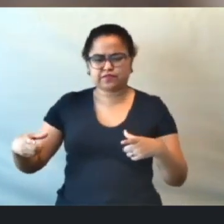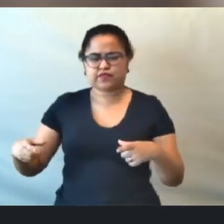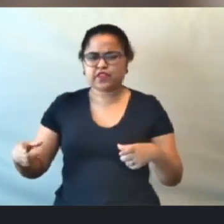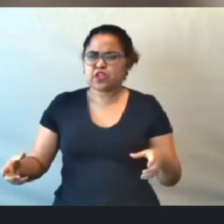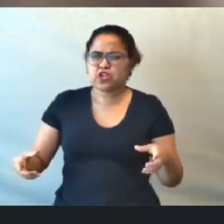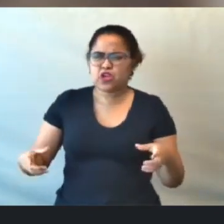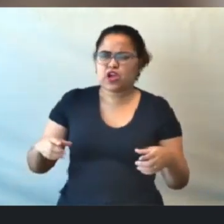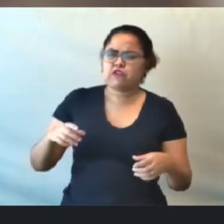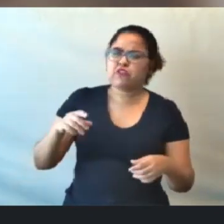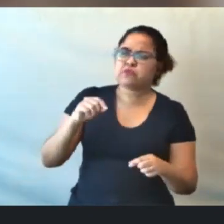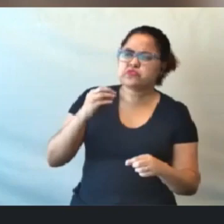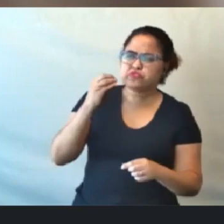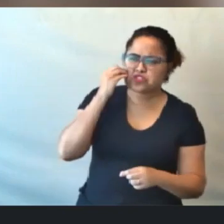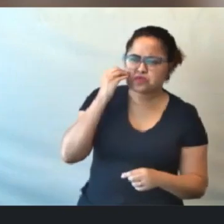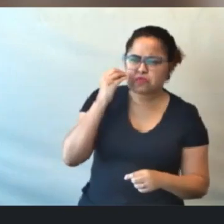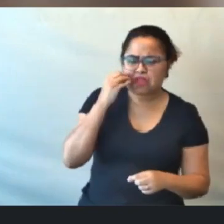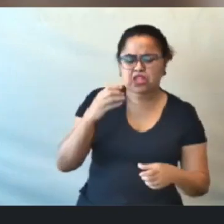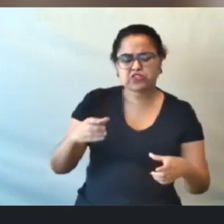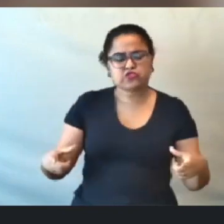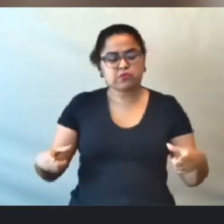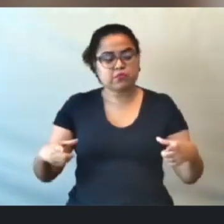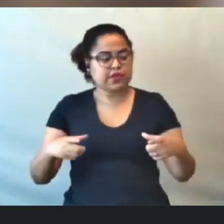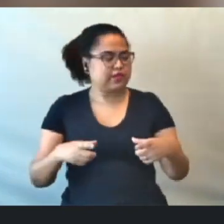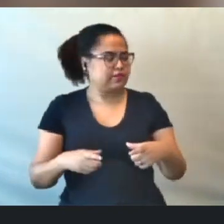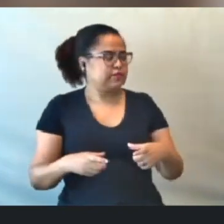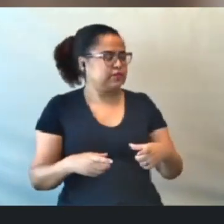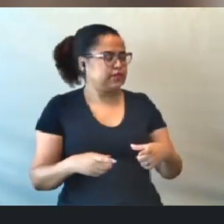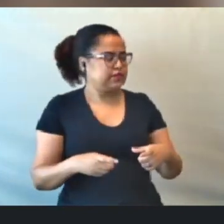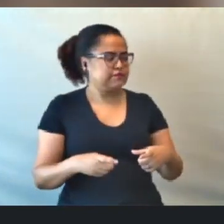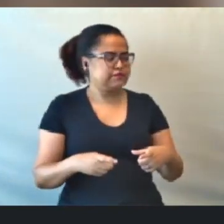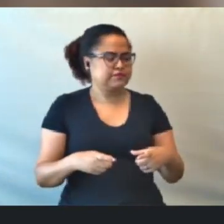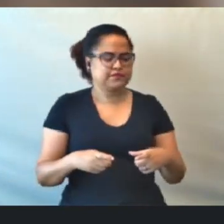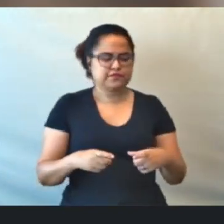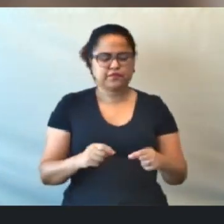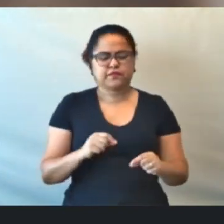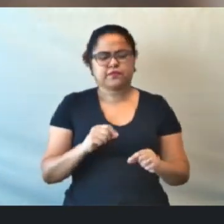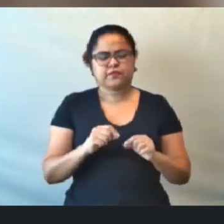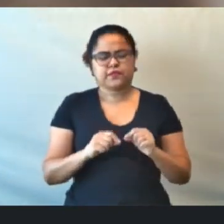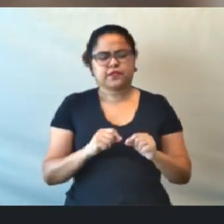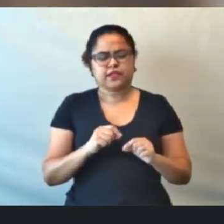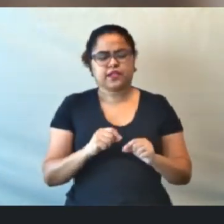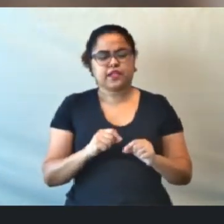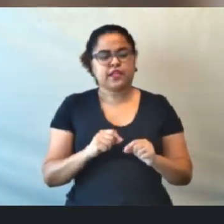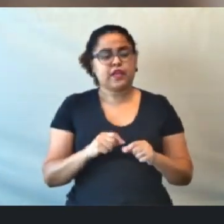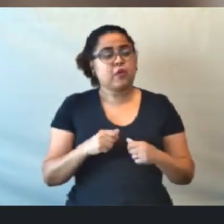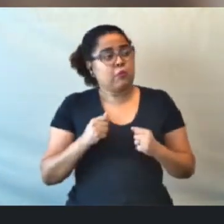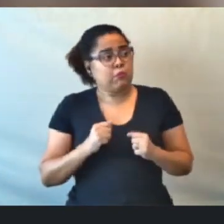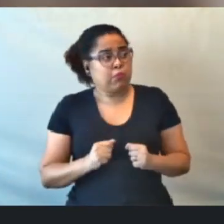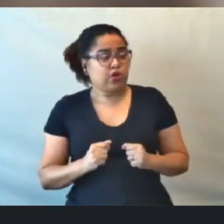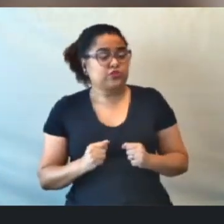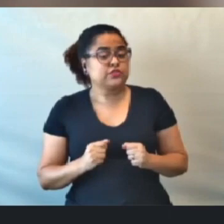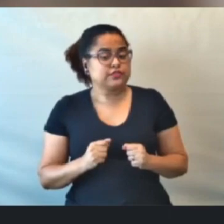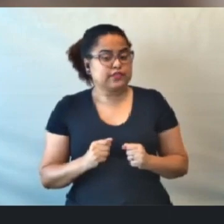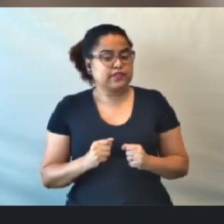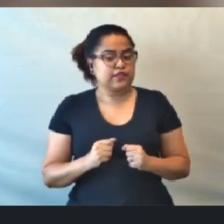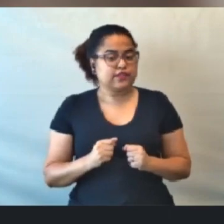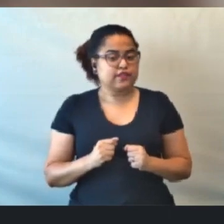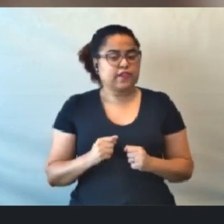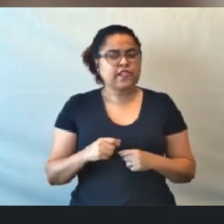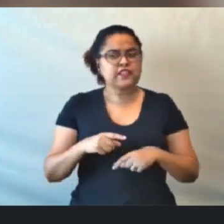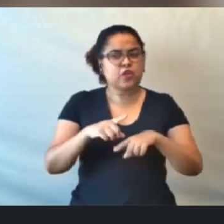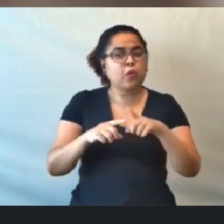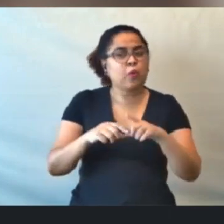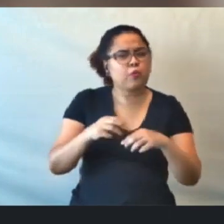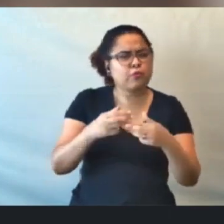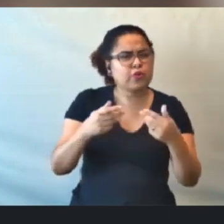efetividade. E número dois, né, poderia ser que, por o fato de ser um produto que se baseia na degradação